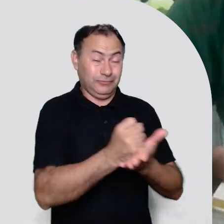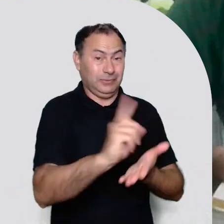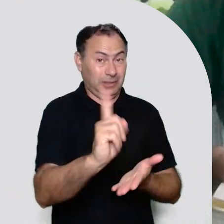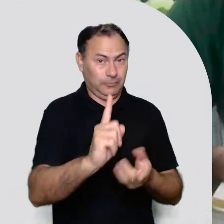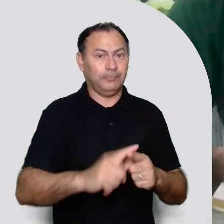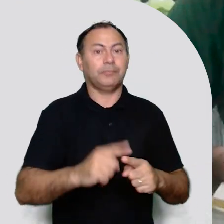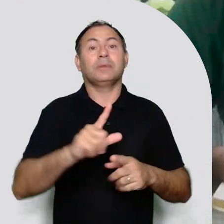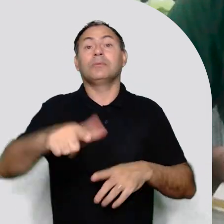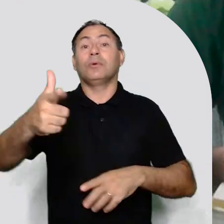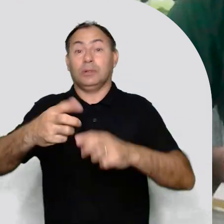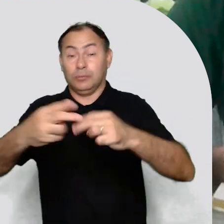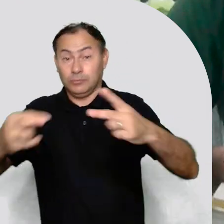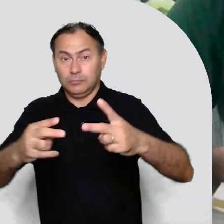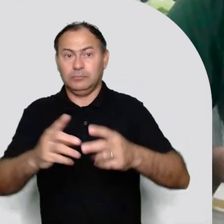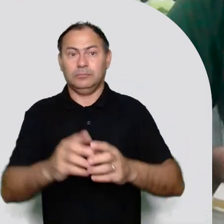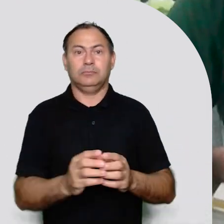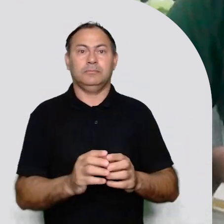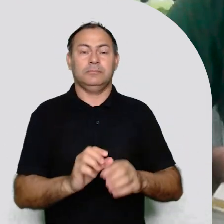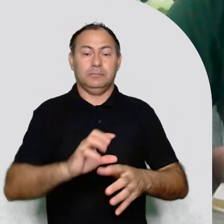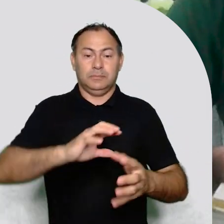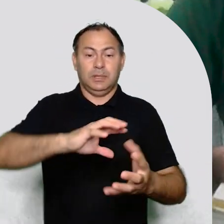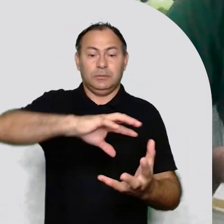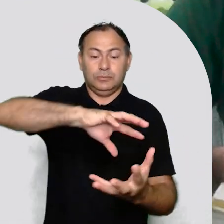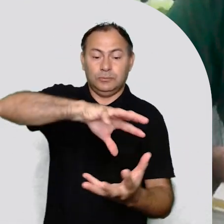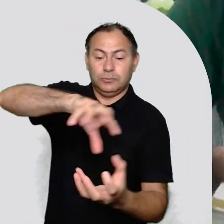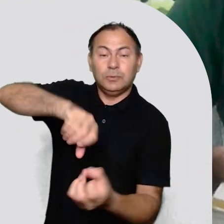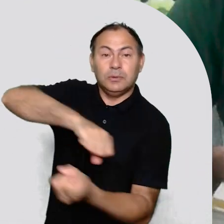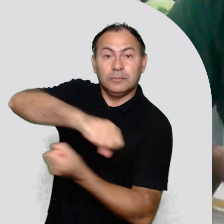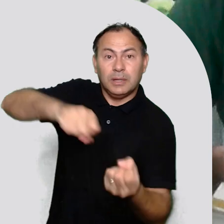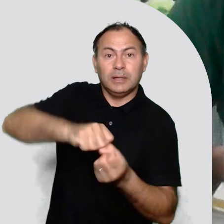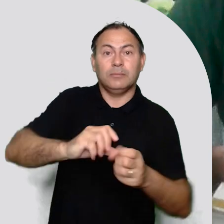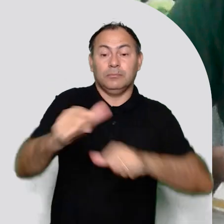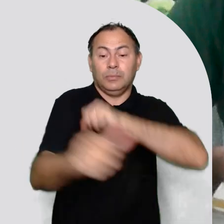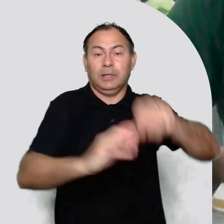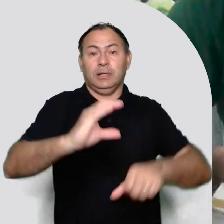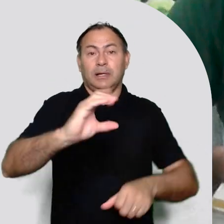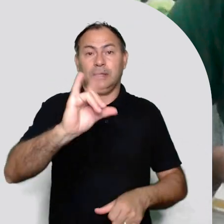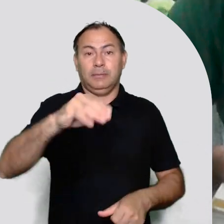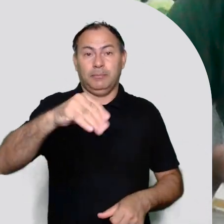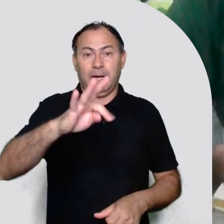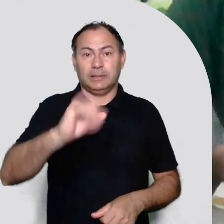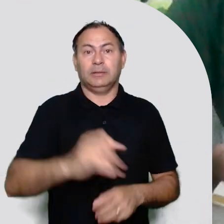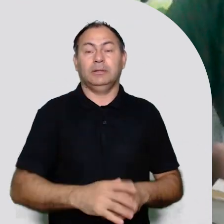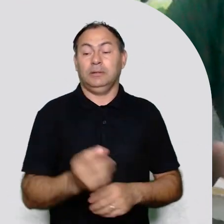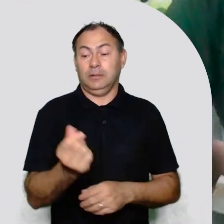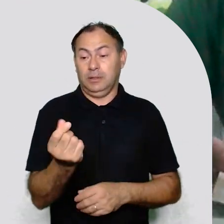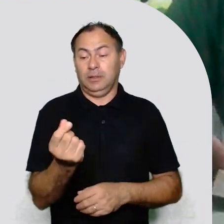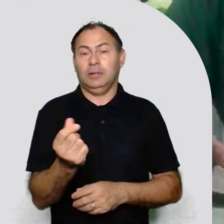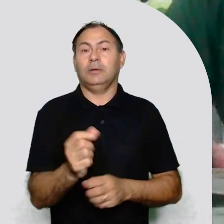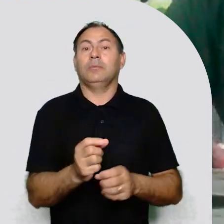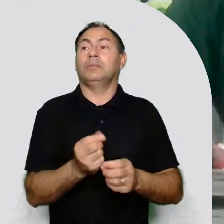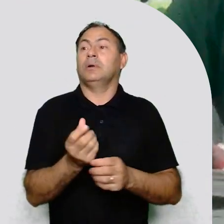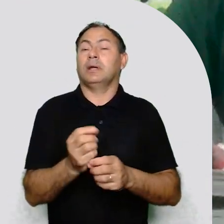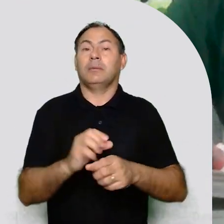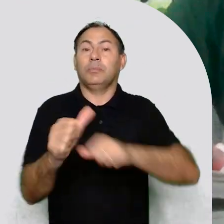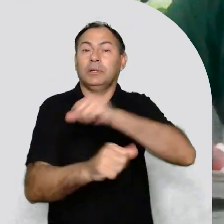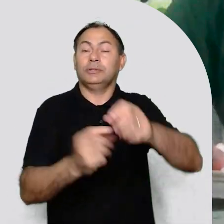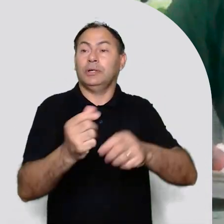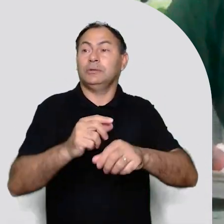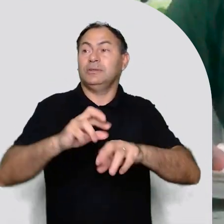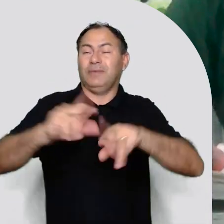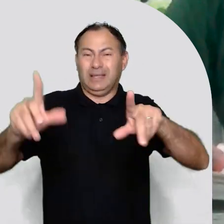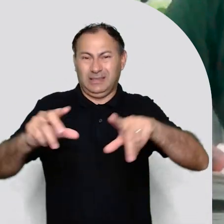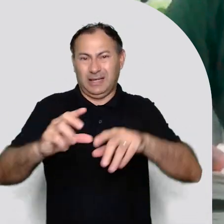vai trazer para a gente um tópico da sustentabilidade das mudanças climáticas e das moedas e do mercado de câmbio,